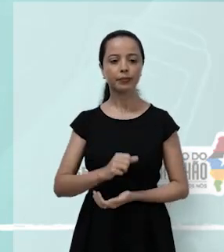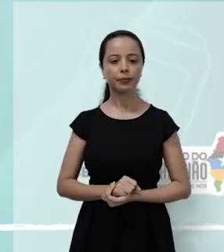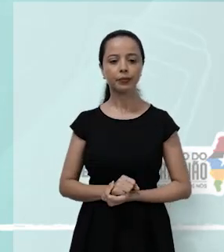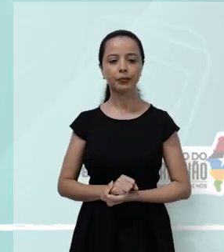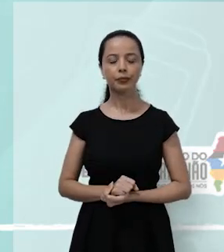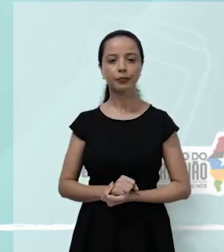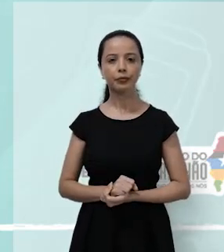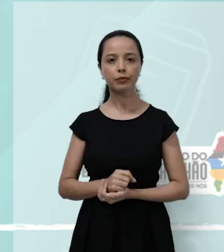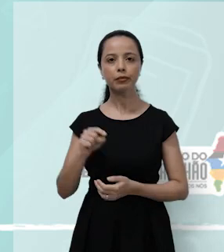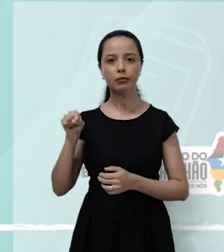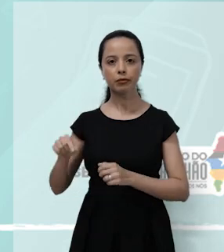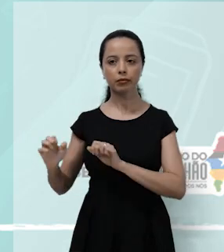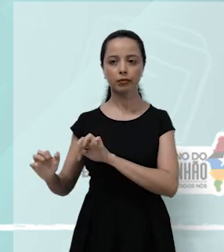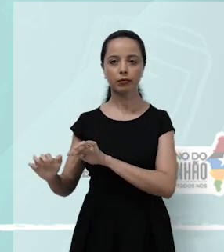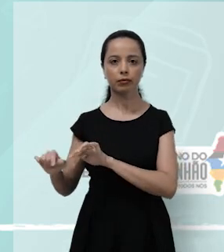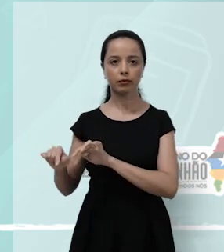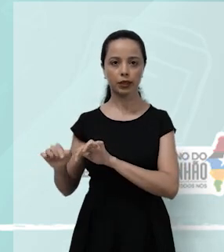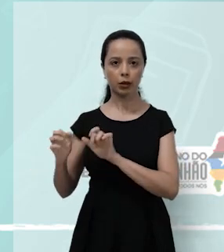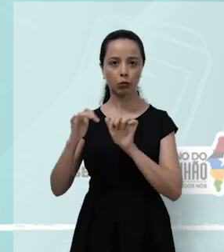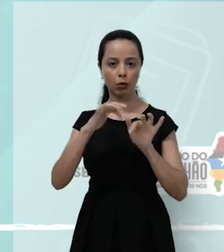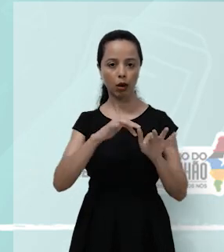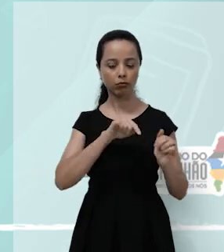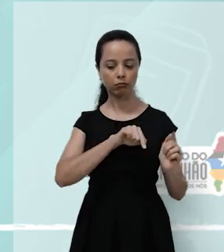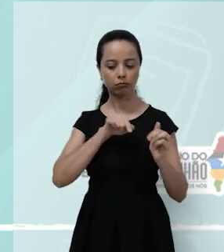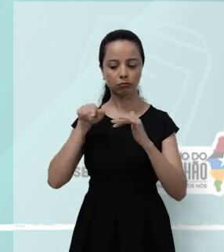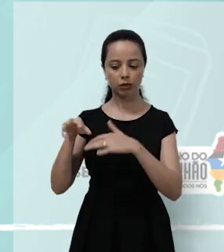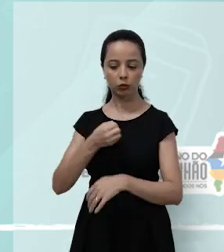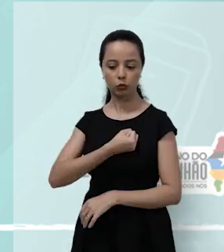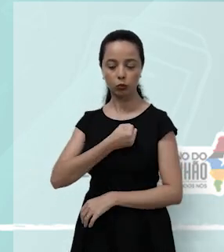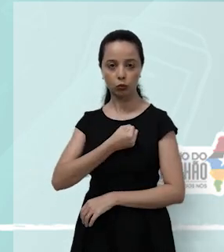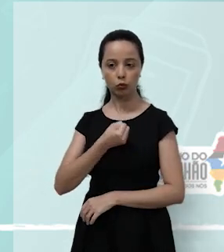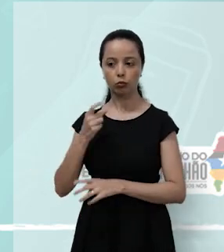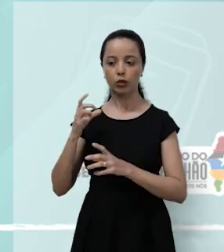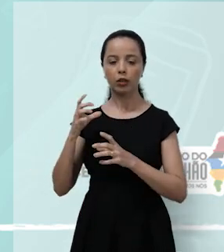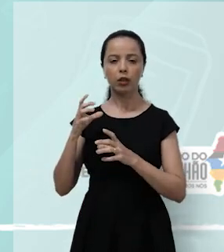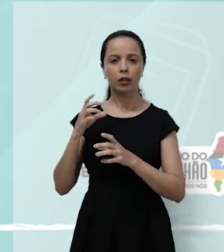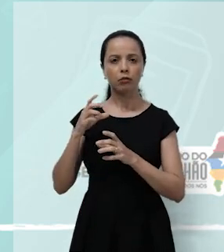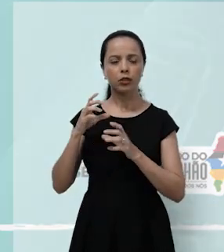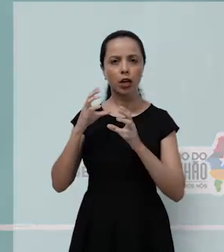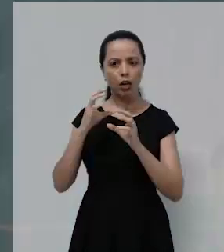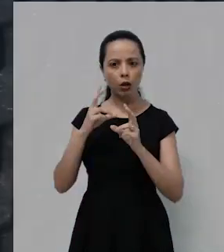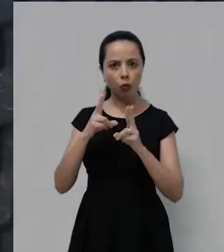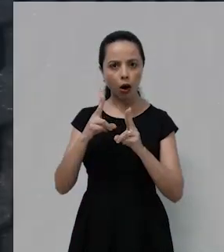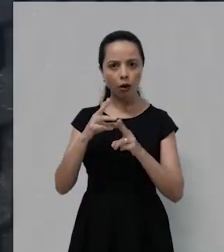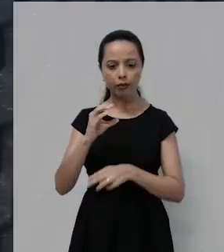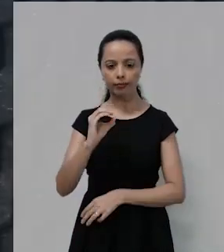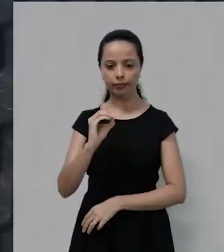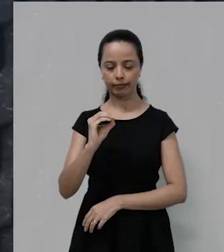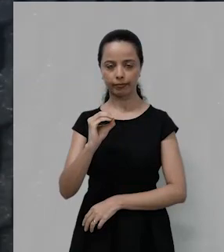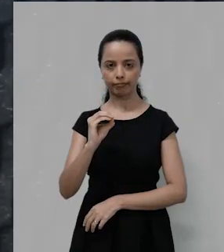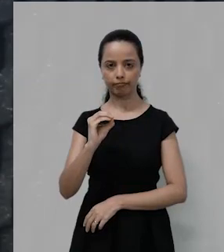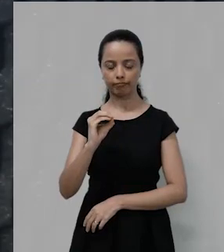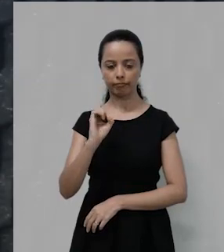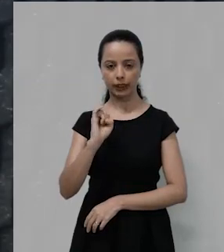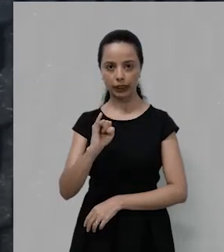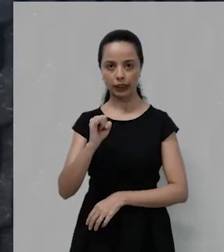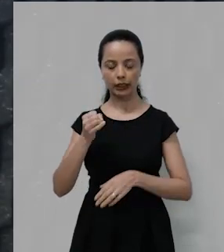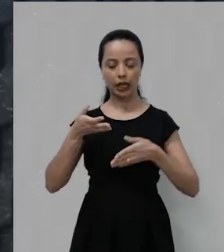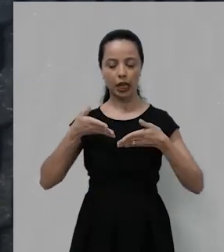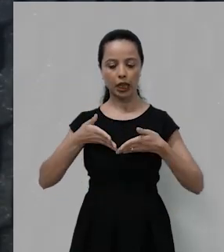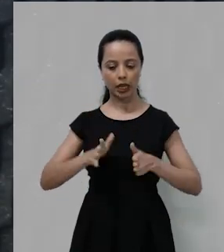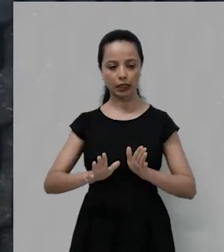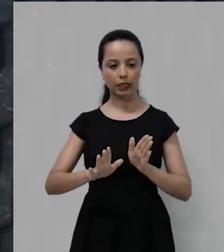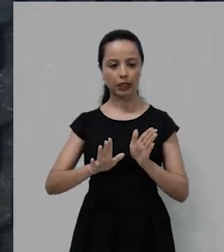a imigração é igual a zero. Então, se eu tenho essa subtração da taxa de